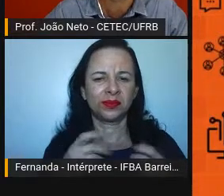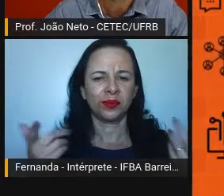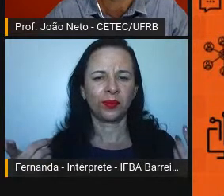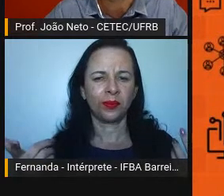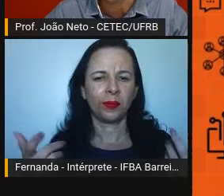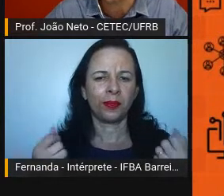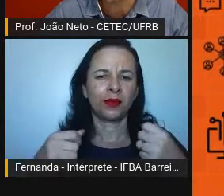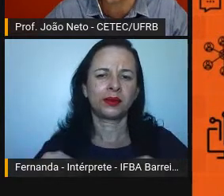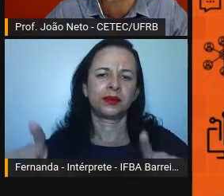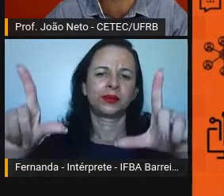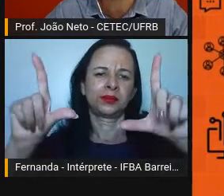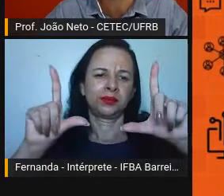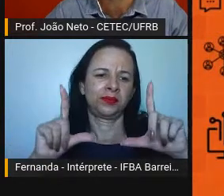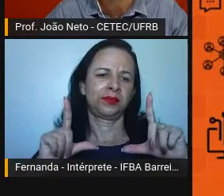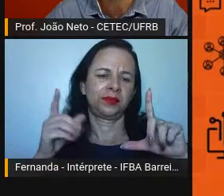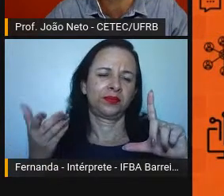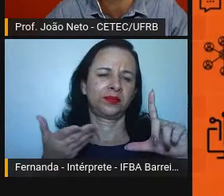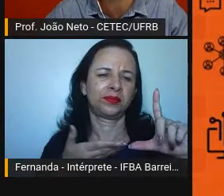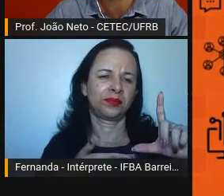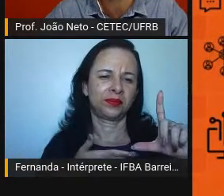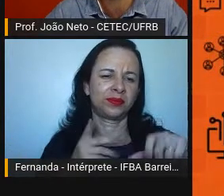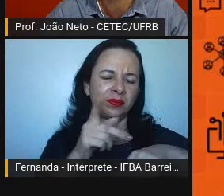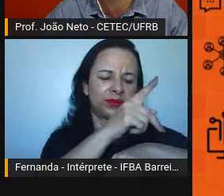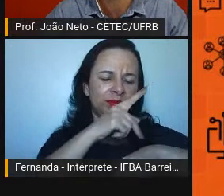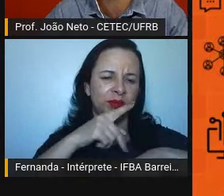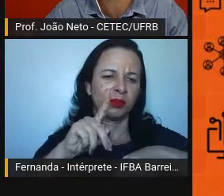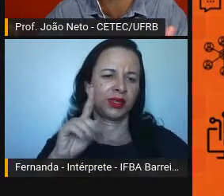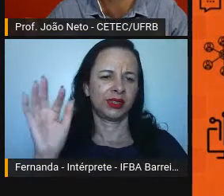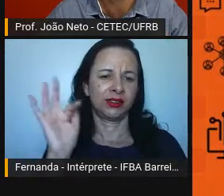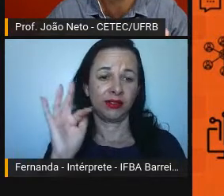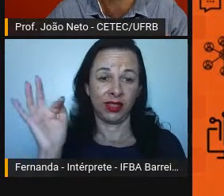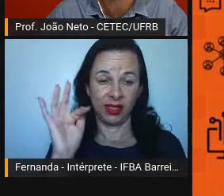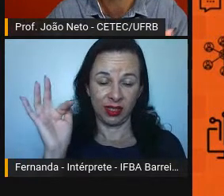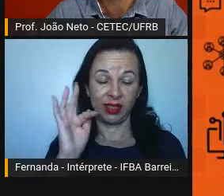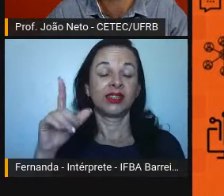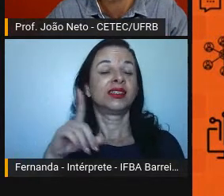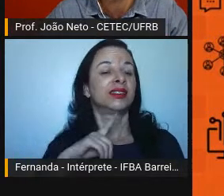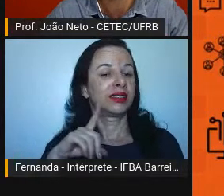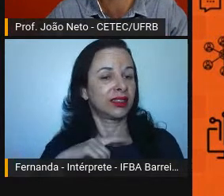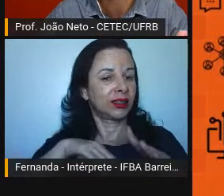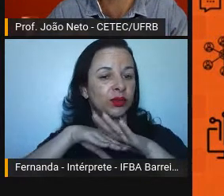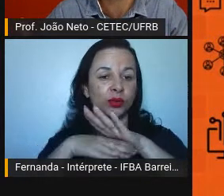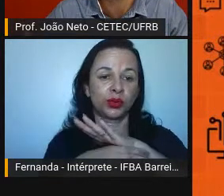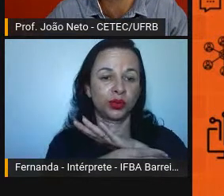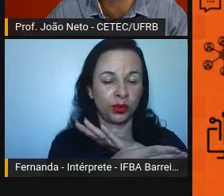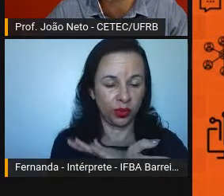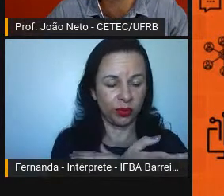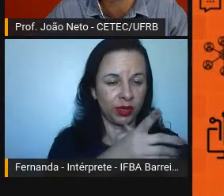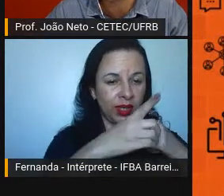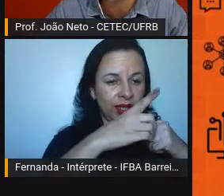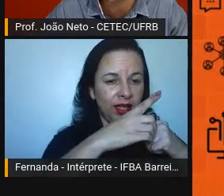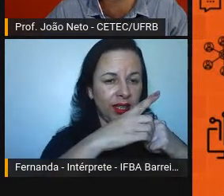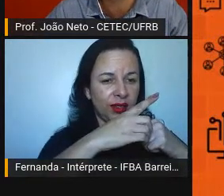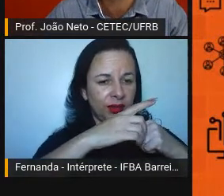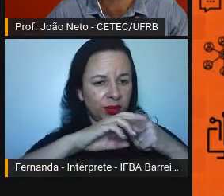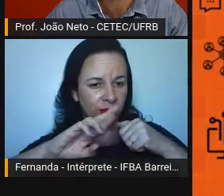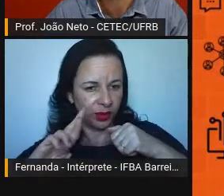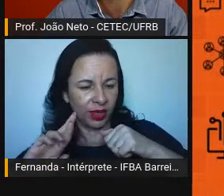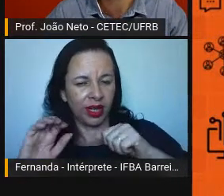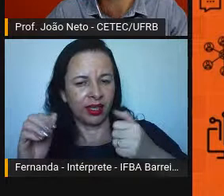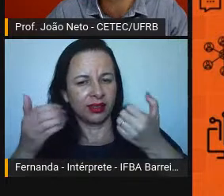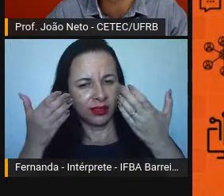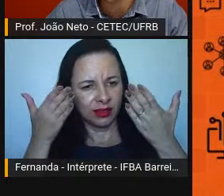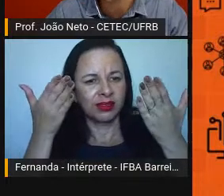recebendo o diploma lá na França eles têm Esse costume de fazer a cerimônia no doutorado neh a semana de